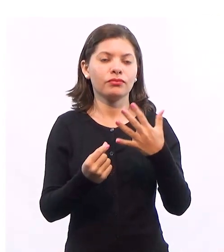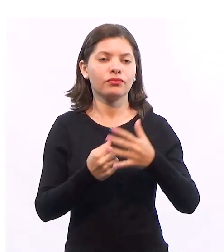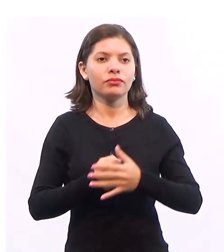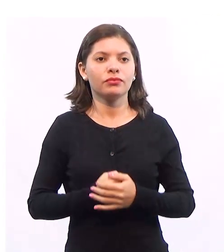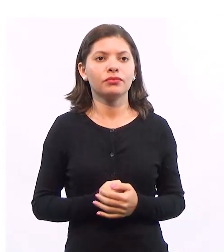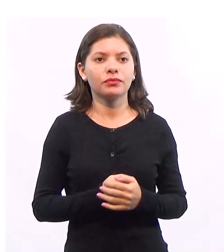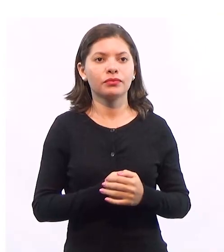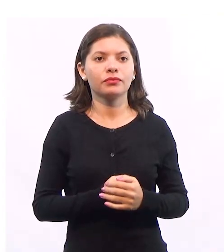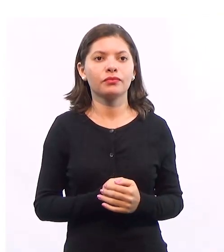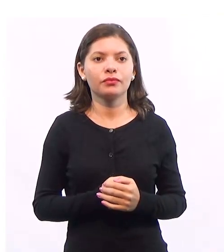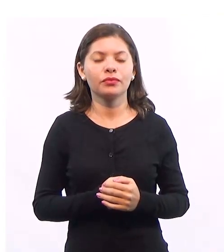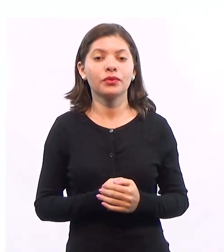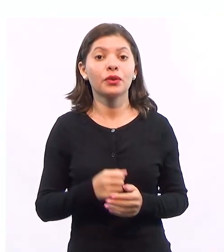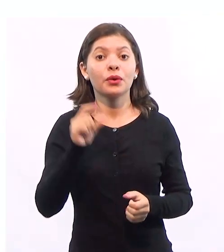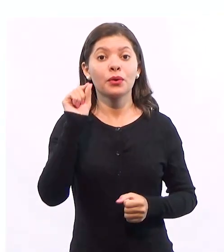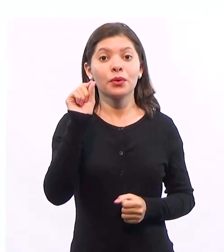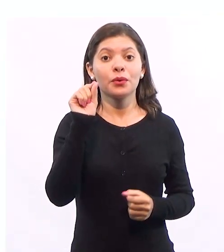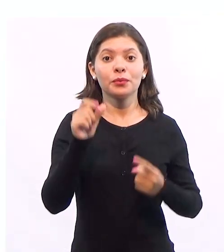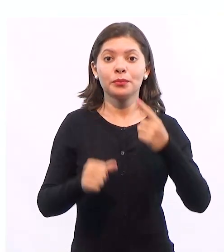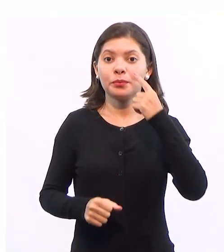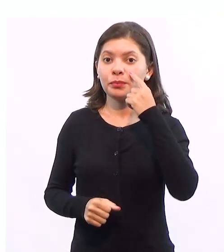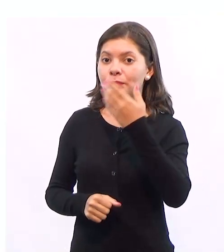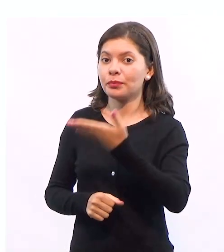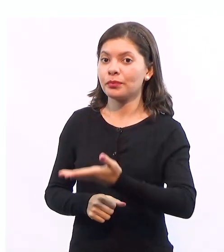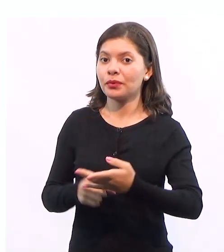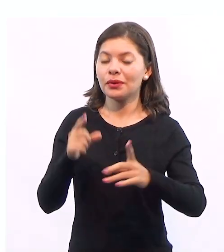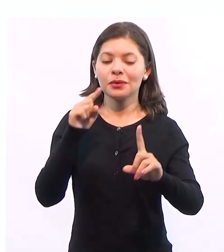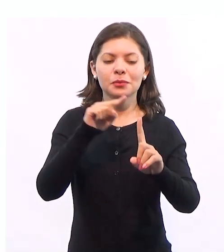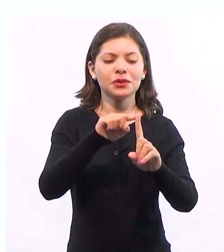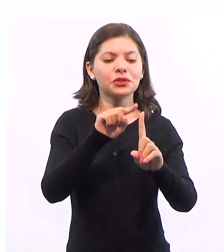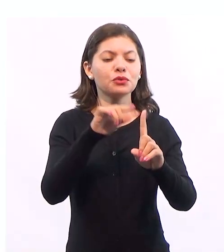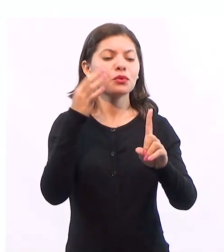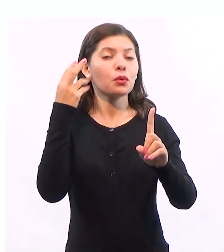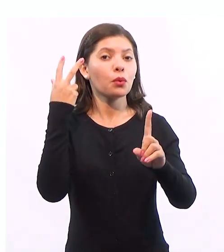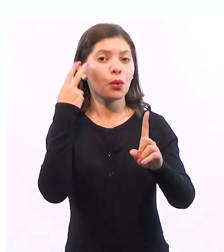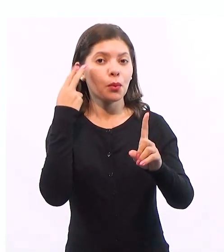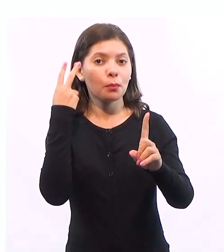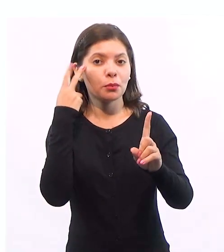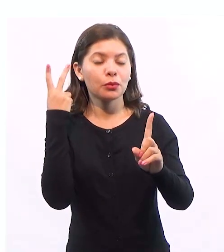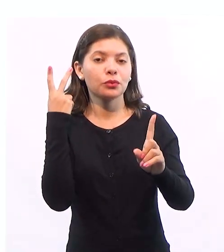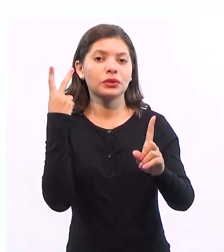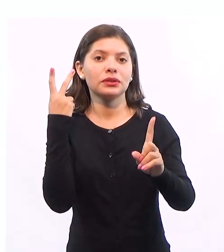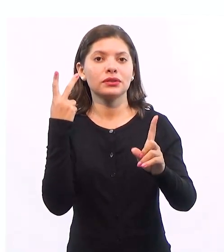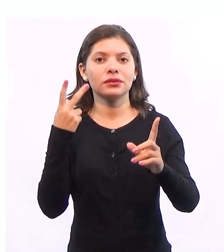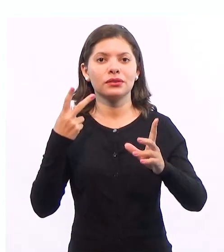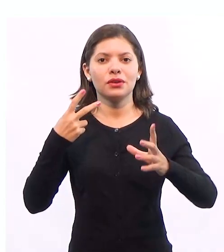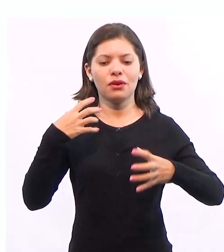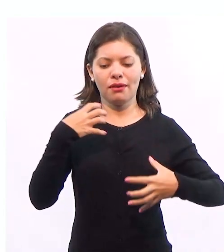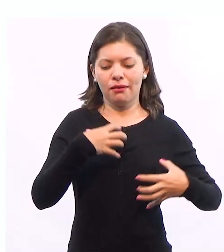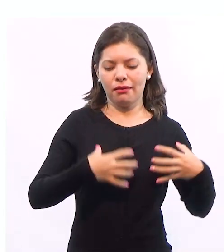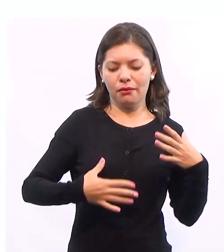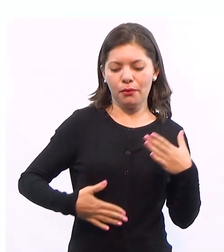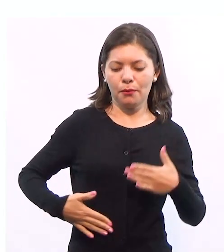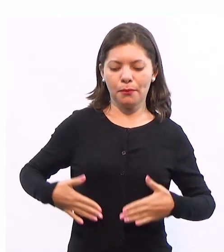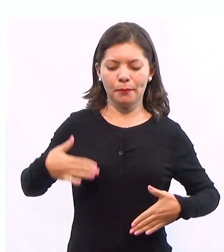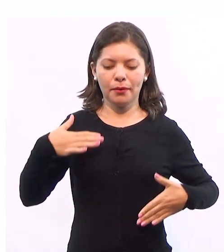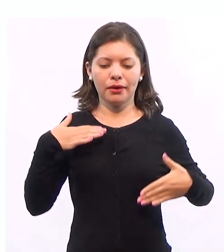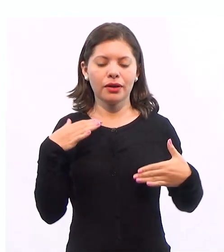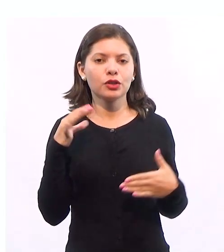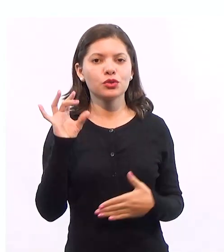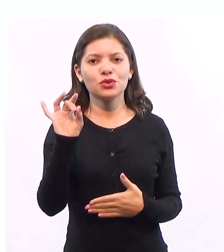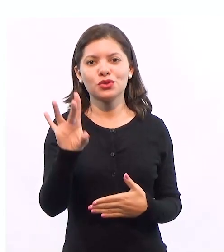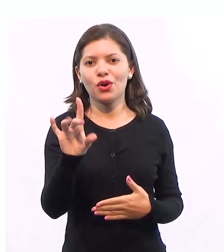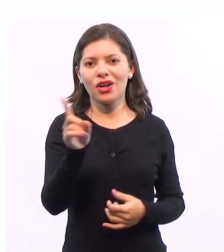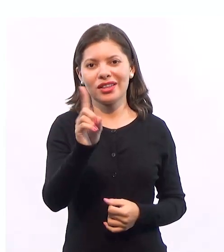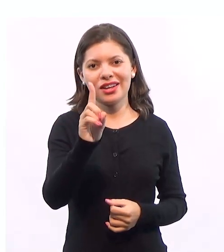que interagem com, olha só aqui, gente, objetivos comuns, ó, formando um todo. O corpo humano não trabalha sozinho,